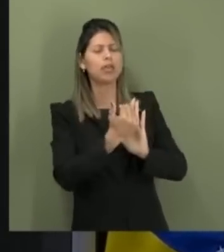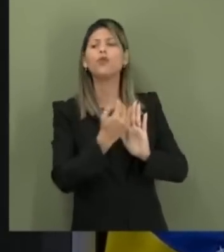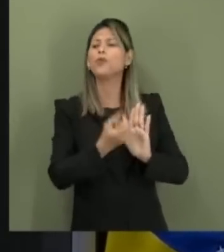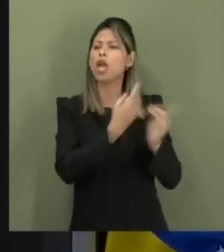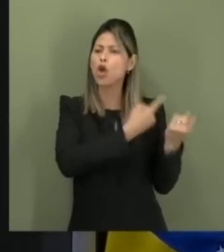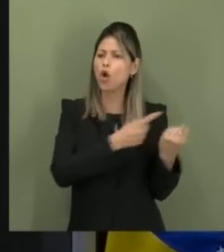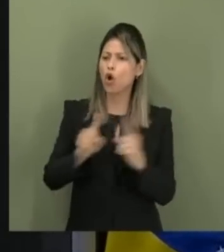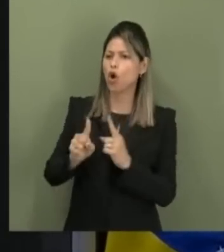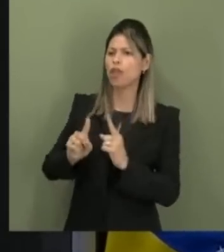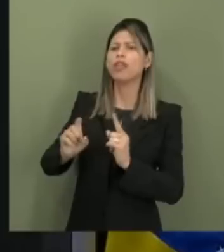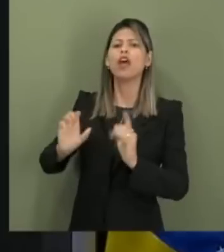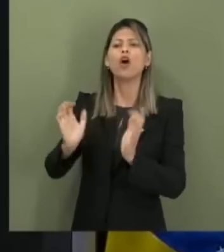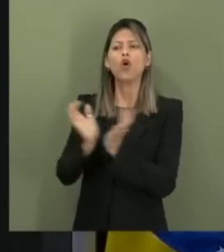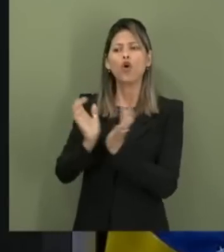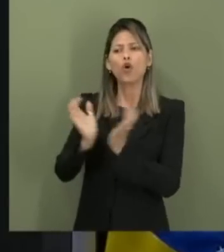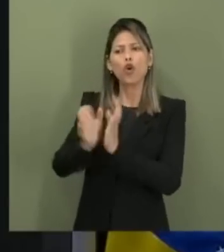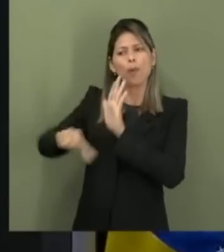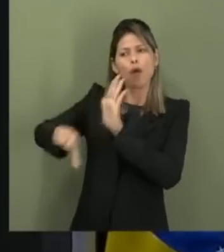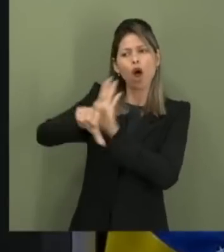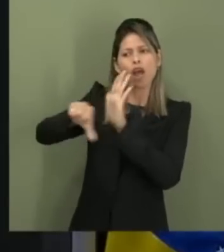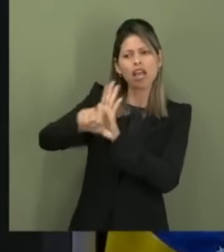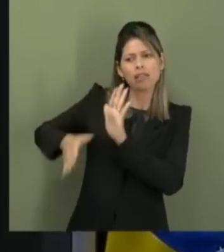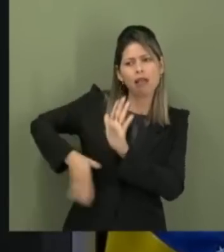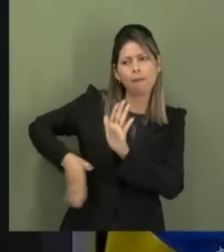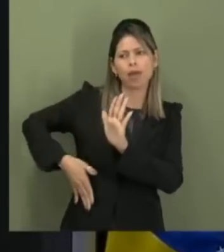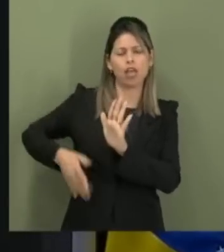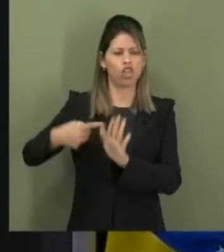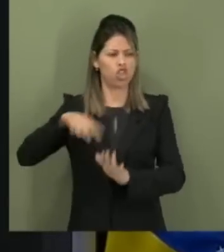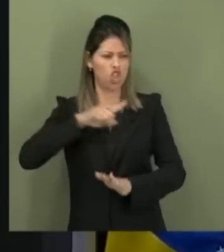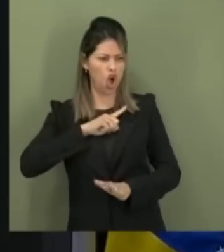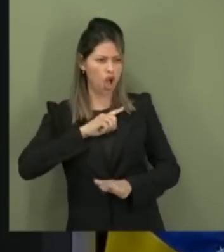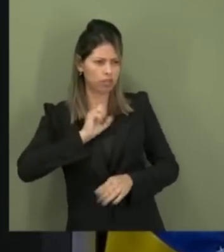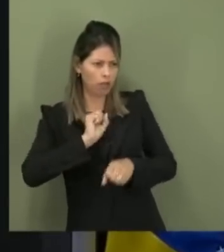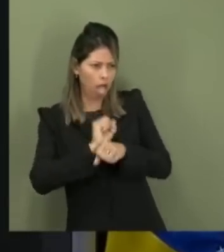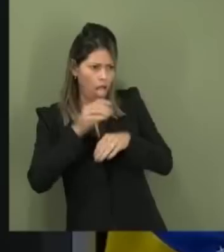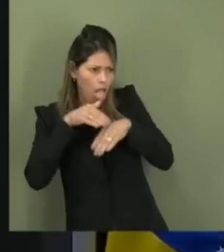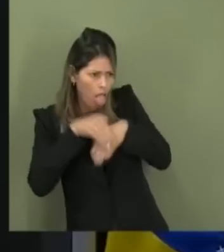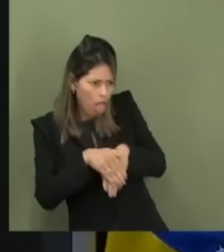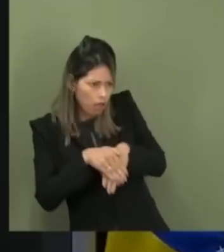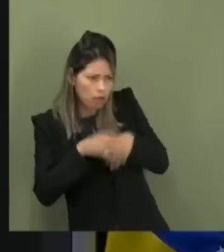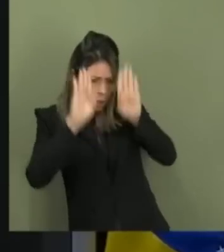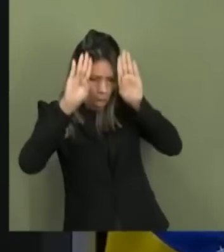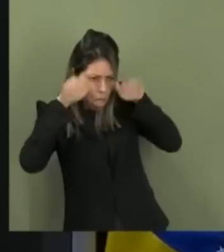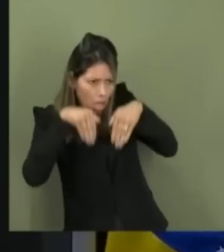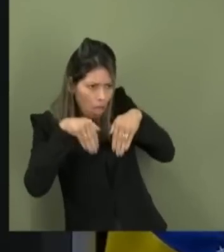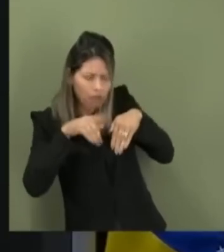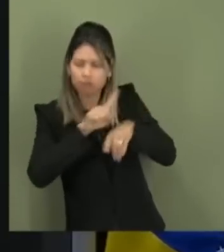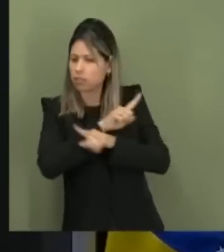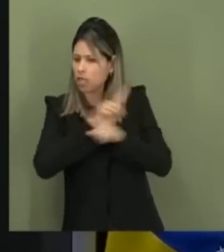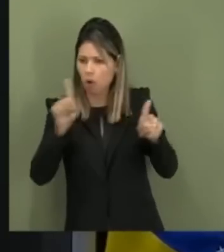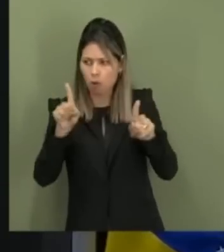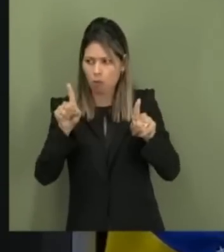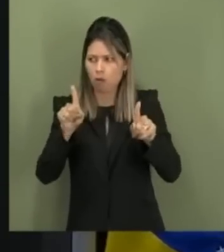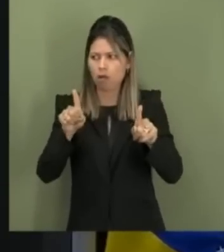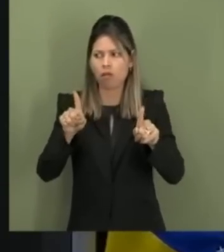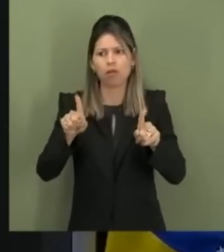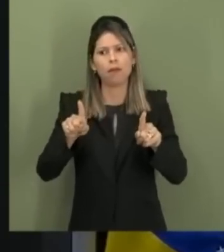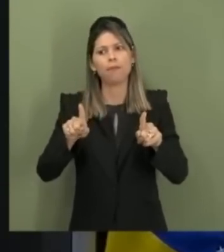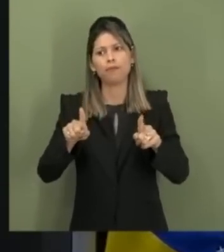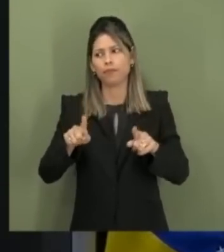Nós não podemos nos render. Tive o apoio da minha